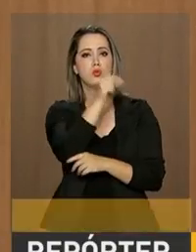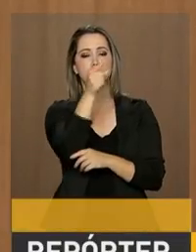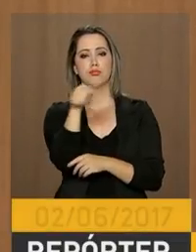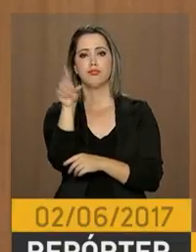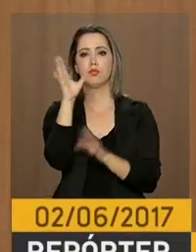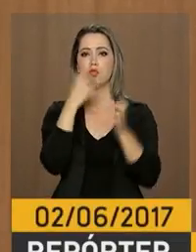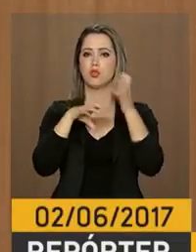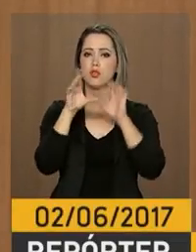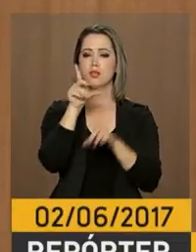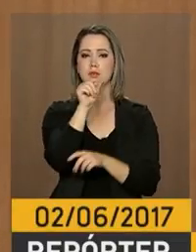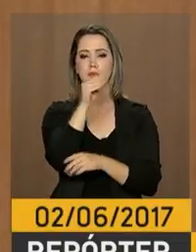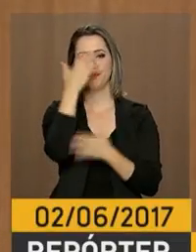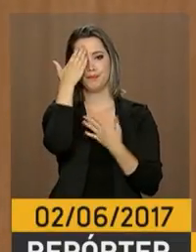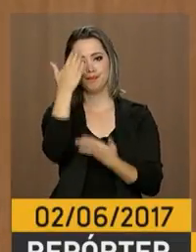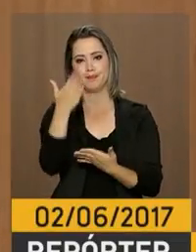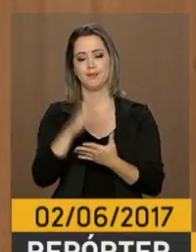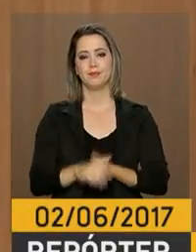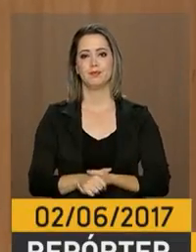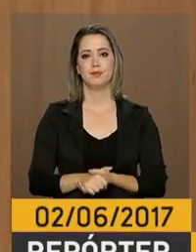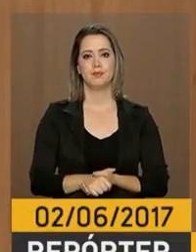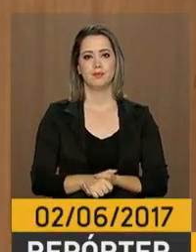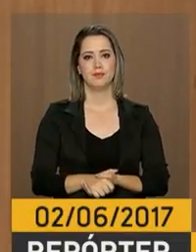sabiá obrigado